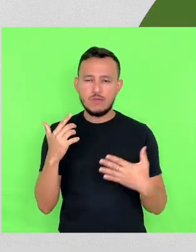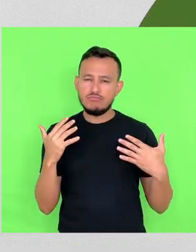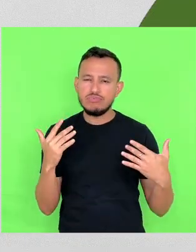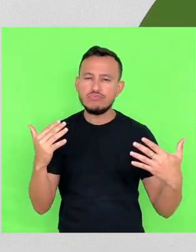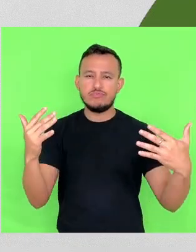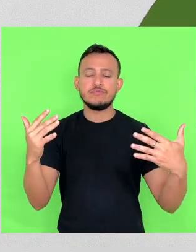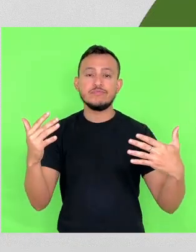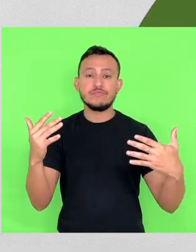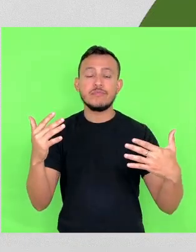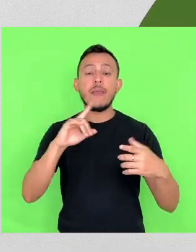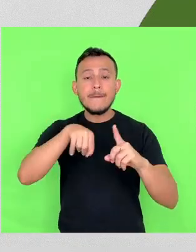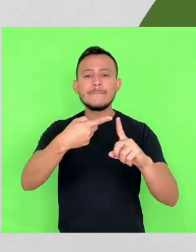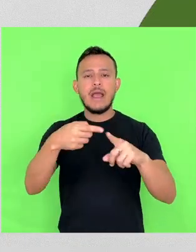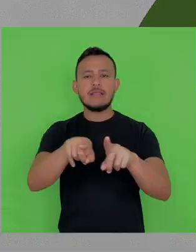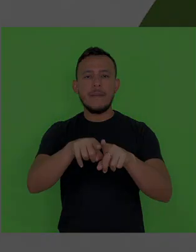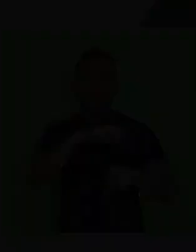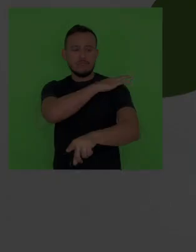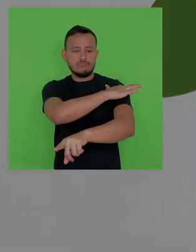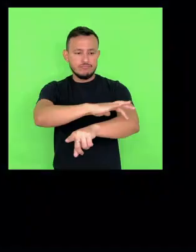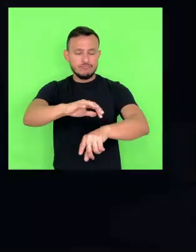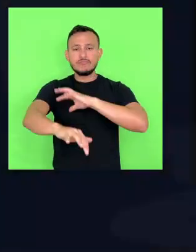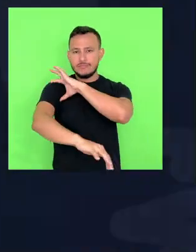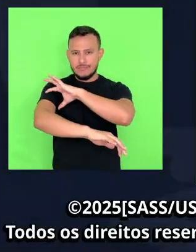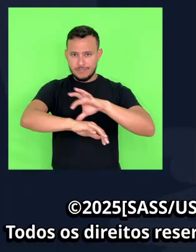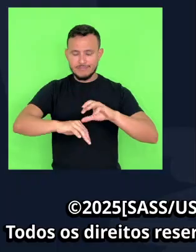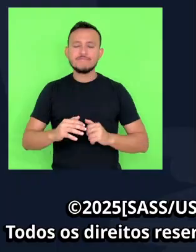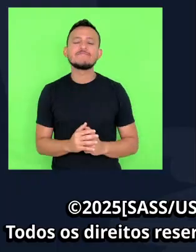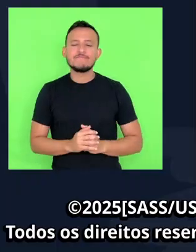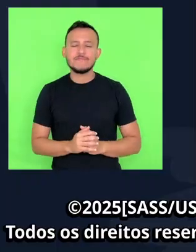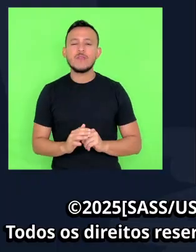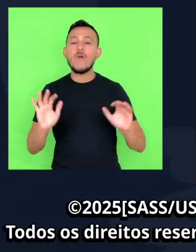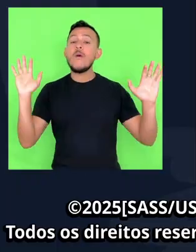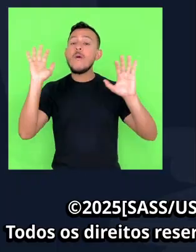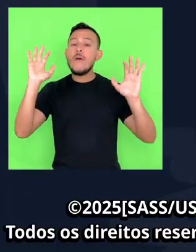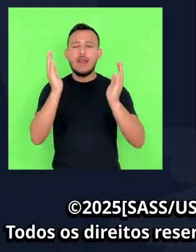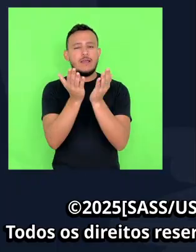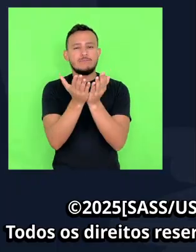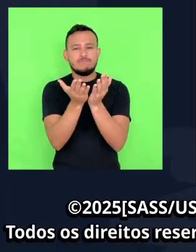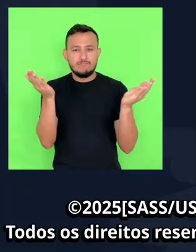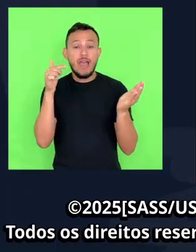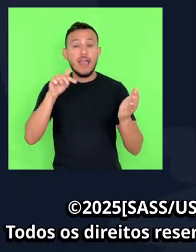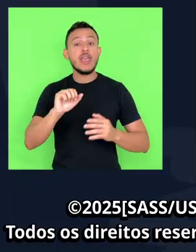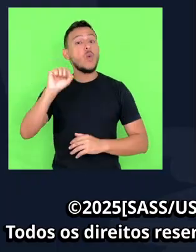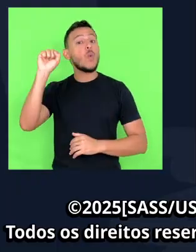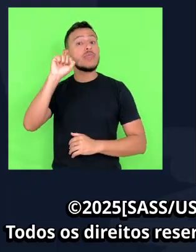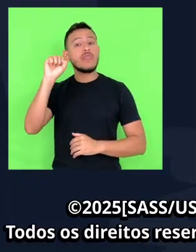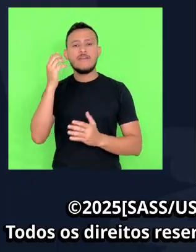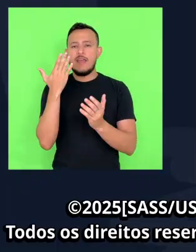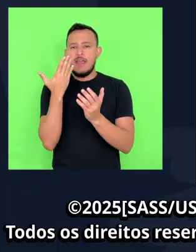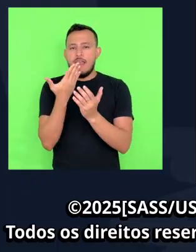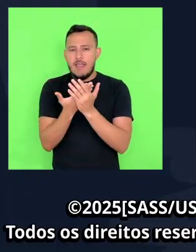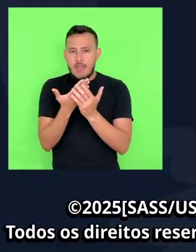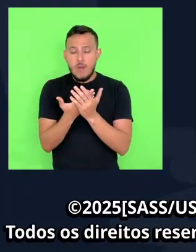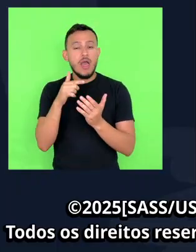celeste de mangas compridas. Olá a todos, essa é a 8ª aula.